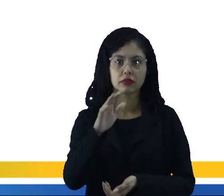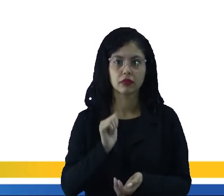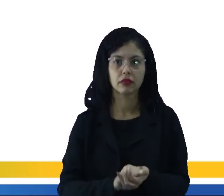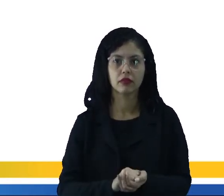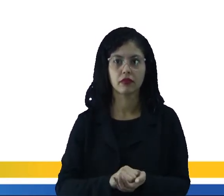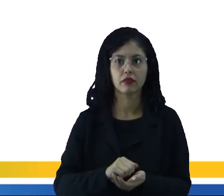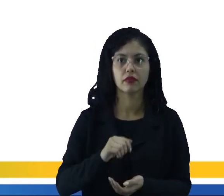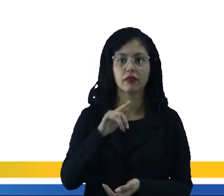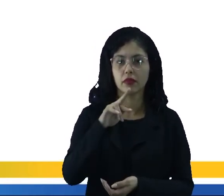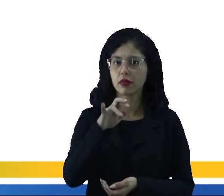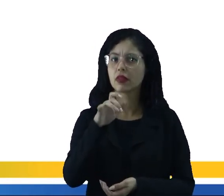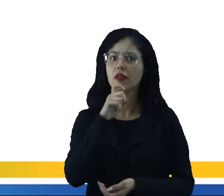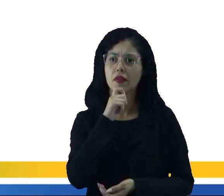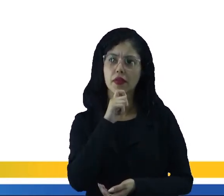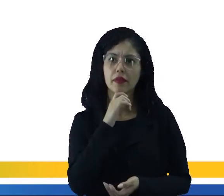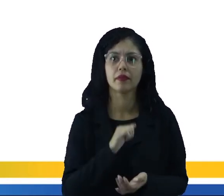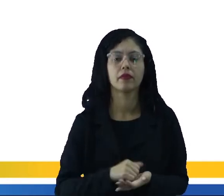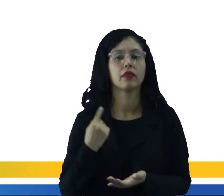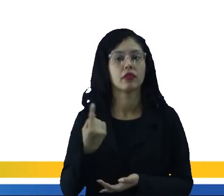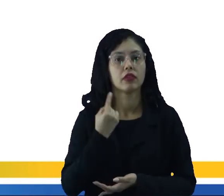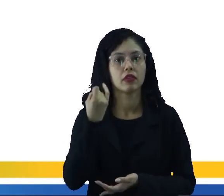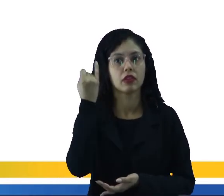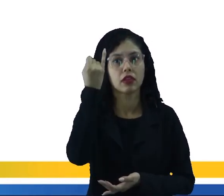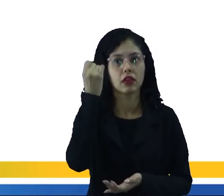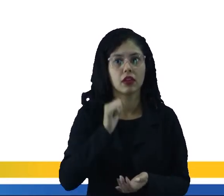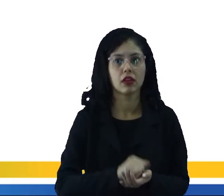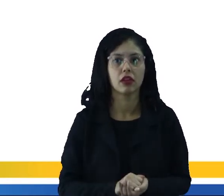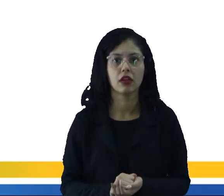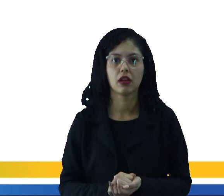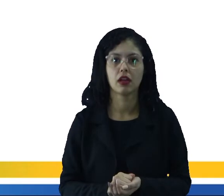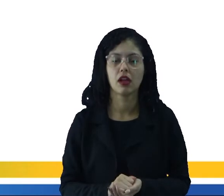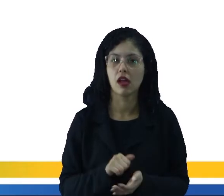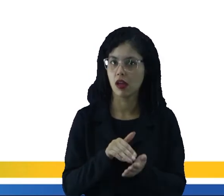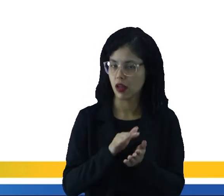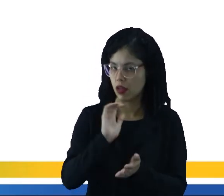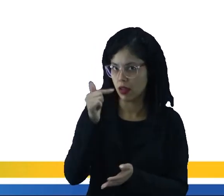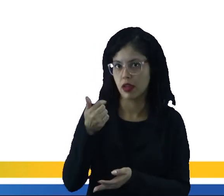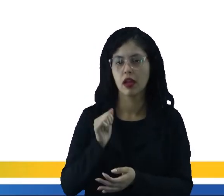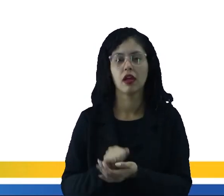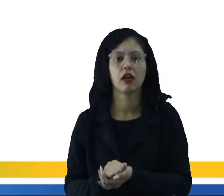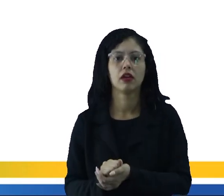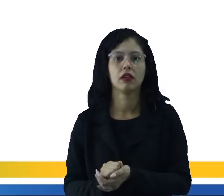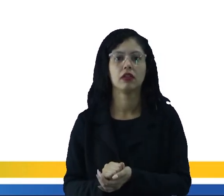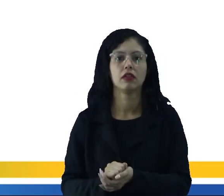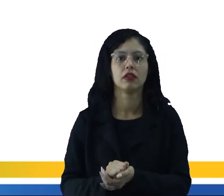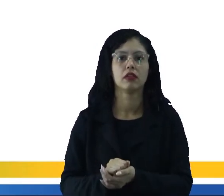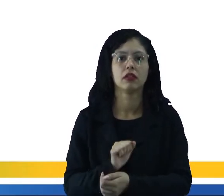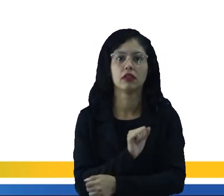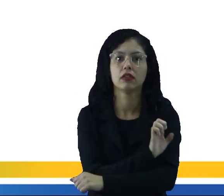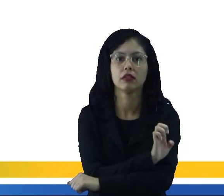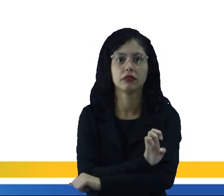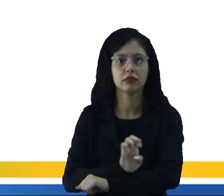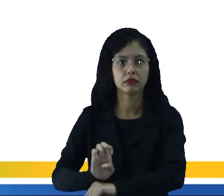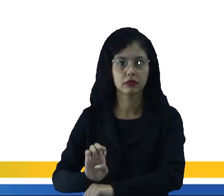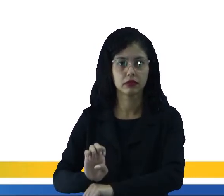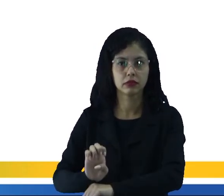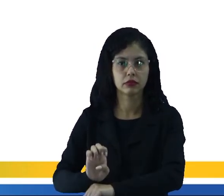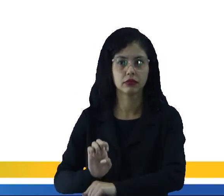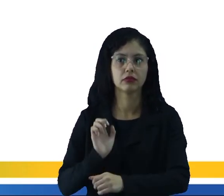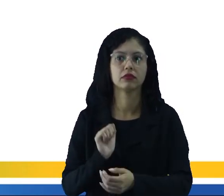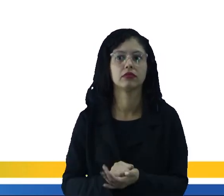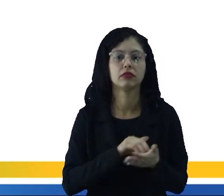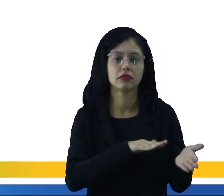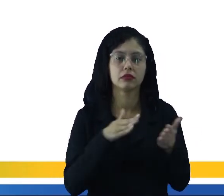o Círculo Polar Antártico, e o principal deles, não desmerecendo os outros, é o Equador.